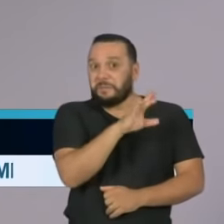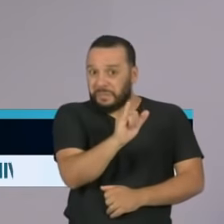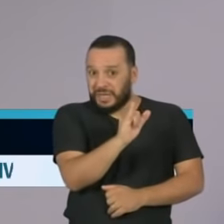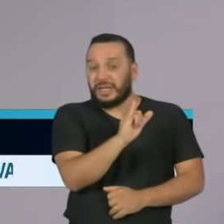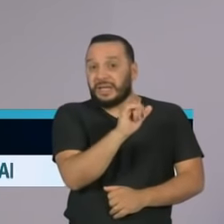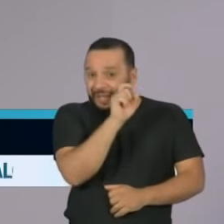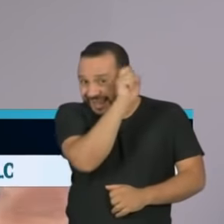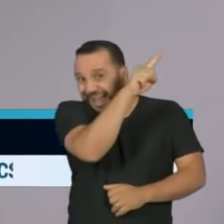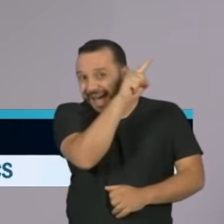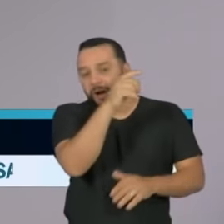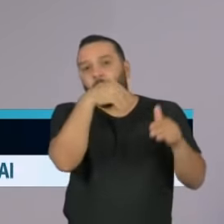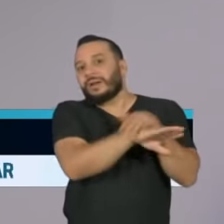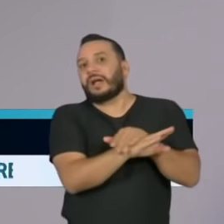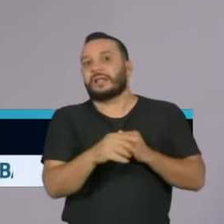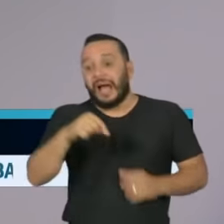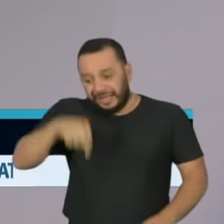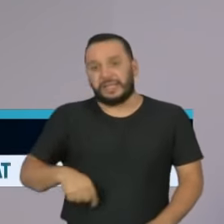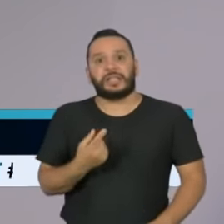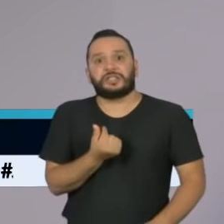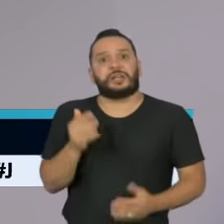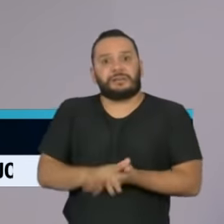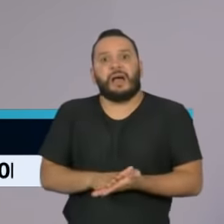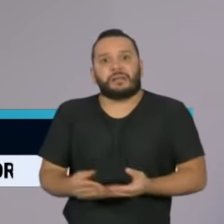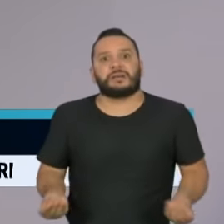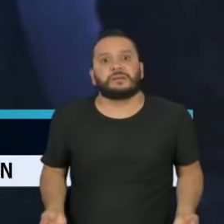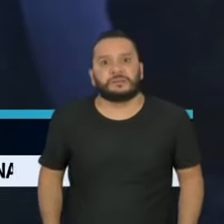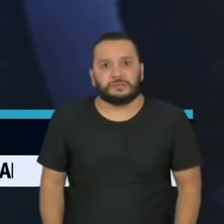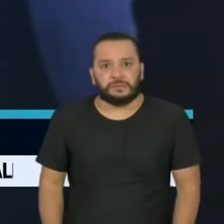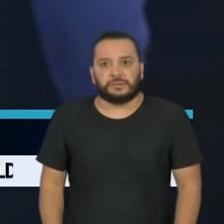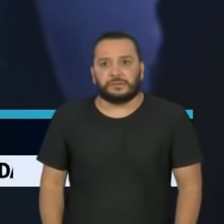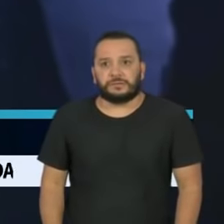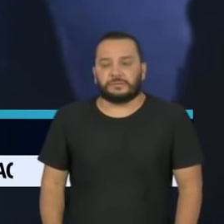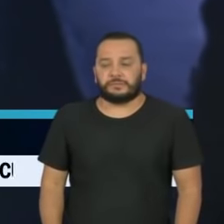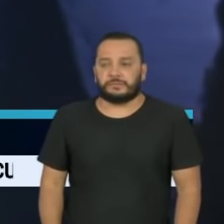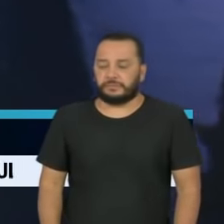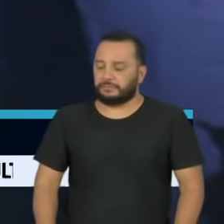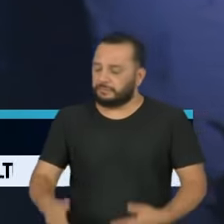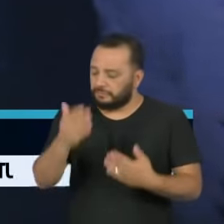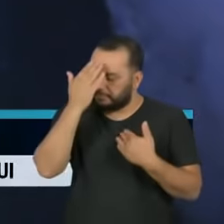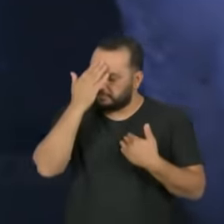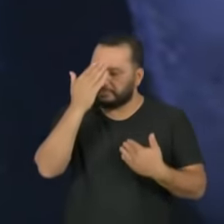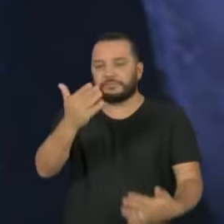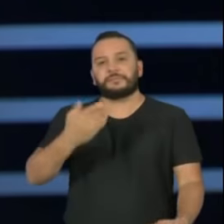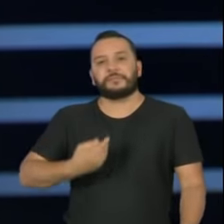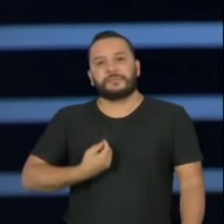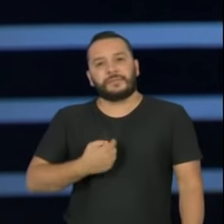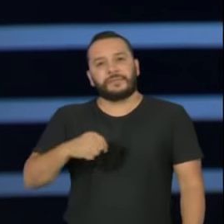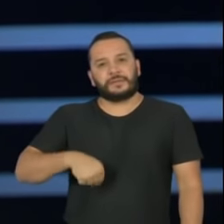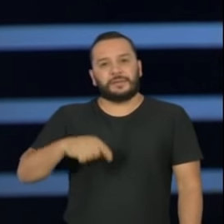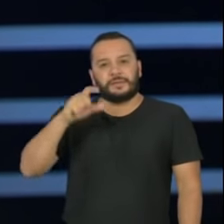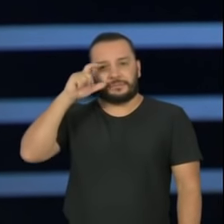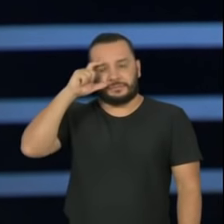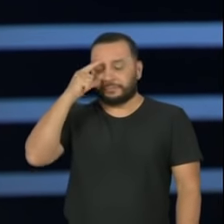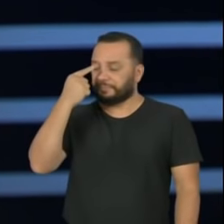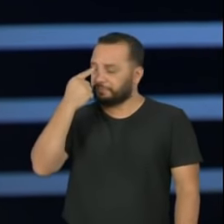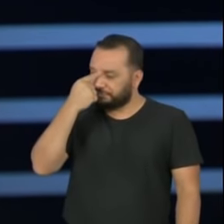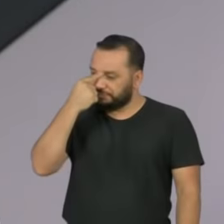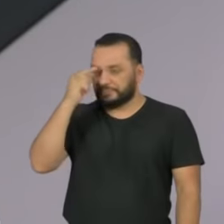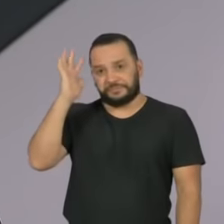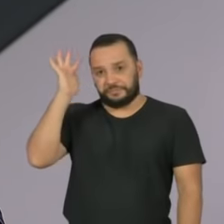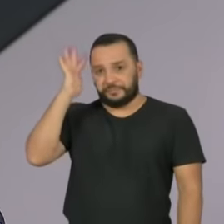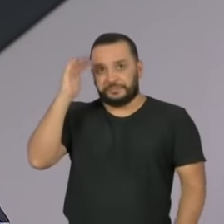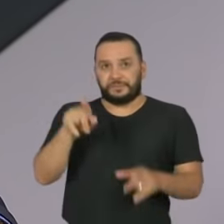Fazendo o que lá? E nós aqui sem dinheiro para nada. E nós agradecemos a presença do filósofo Luiz Felipe Pondé e